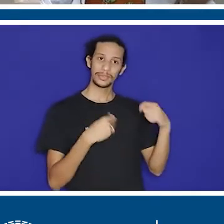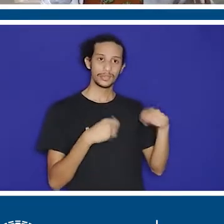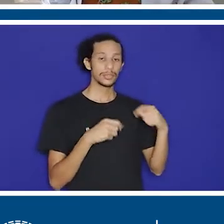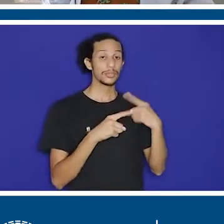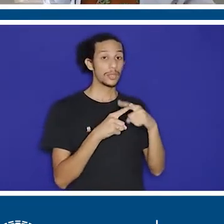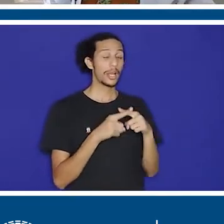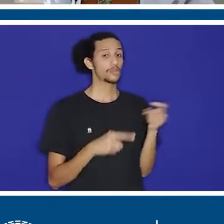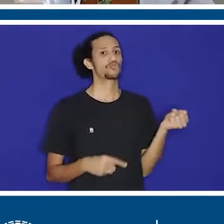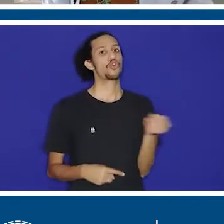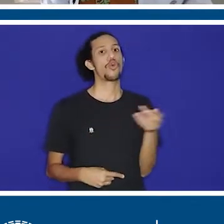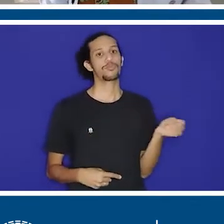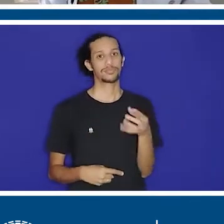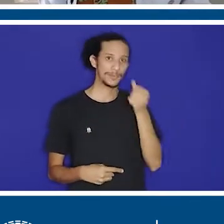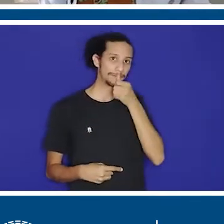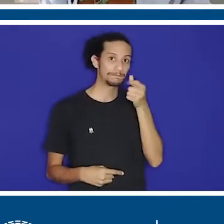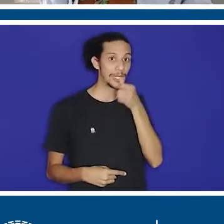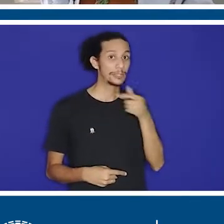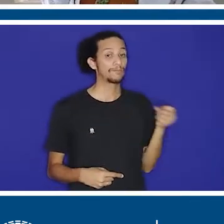droga muito recente.